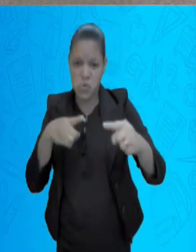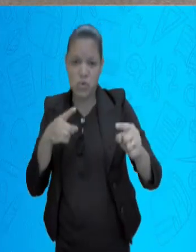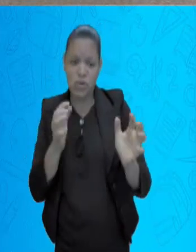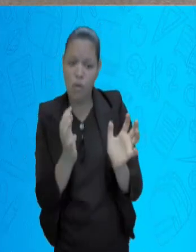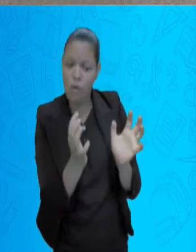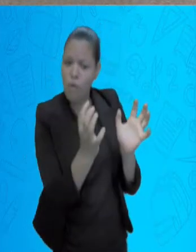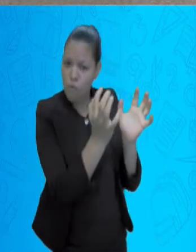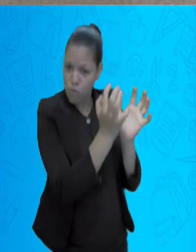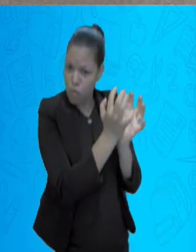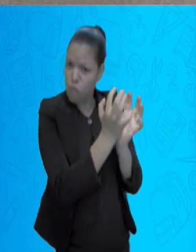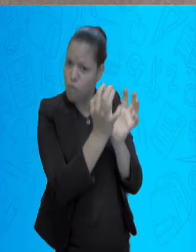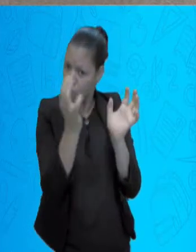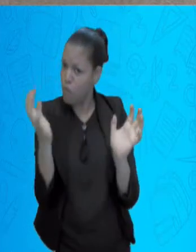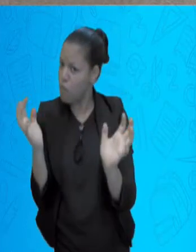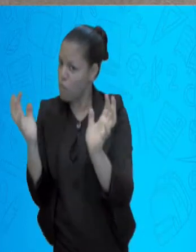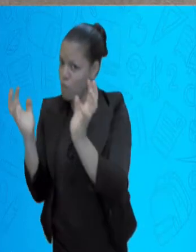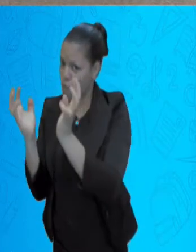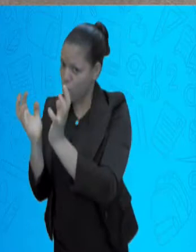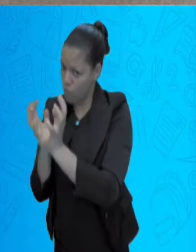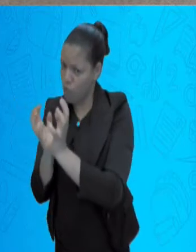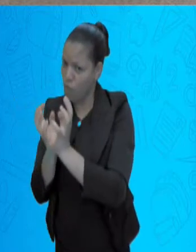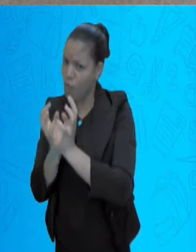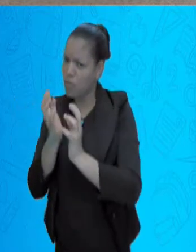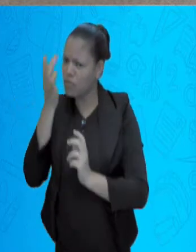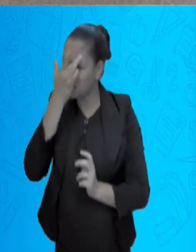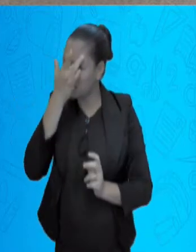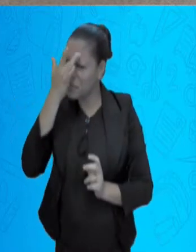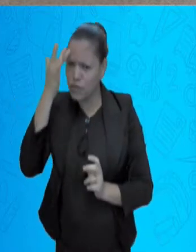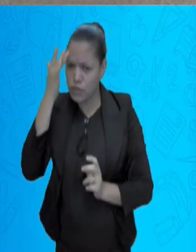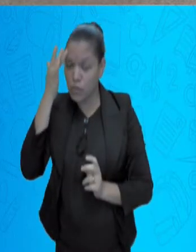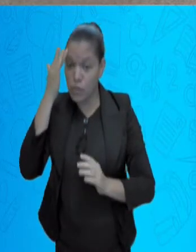30 integrantes e ela tem que ter